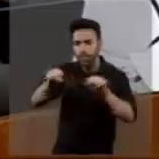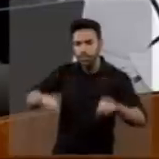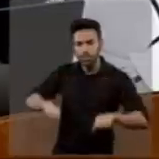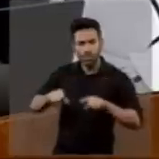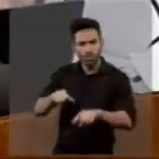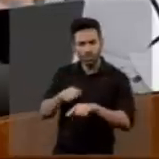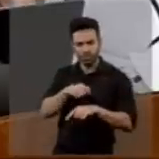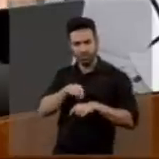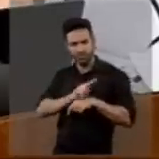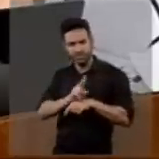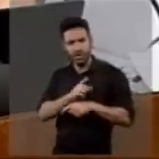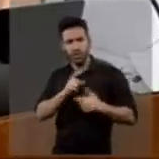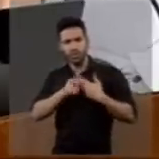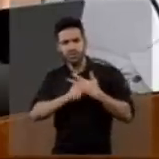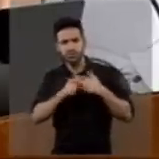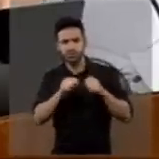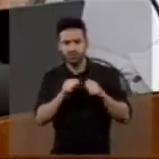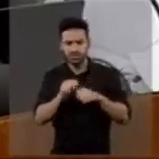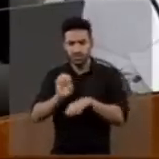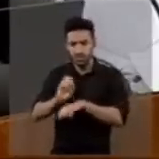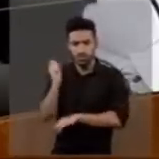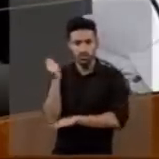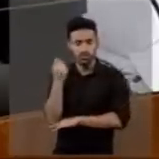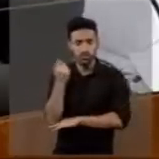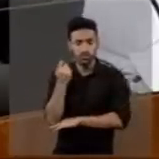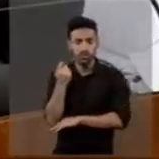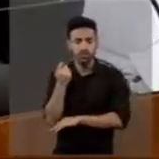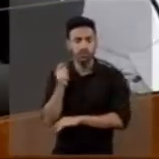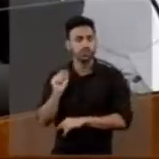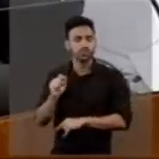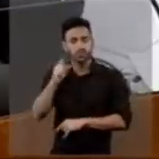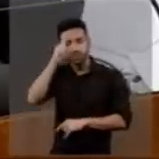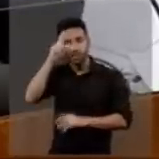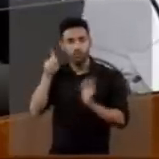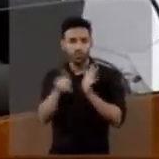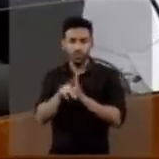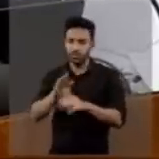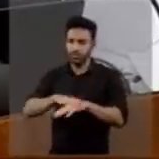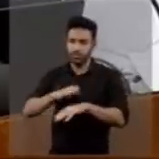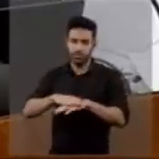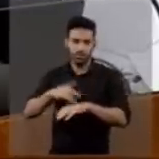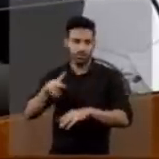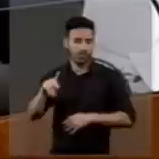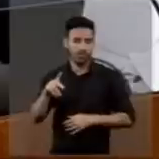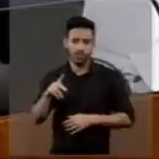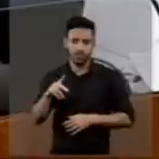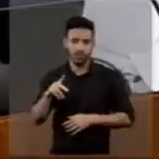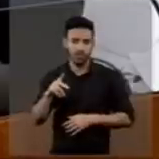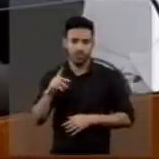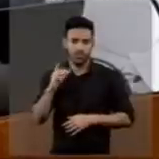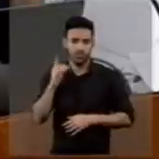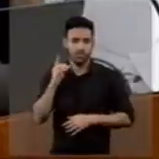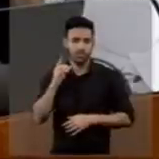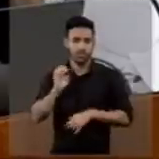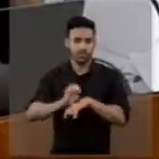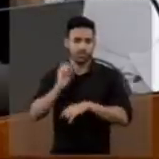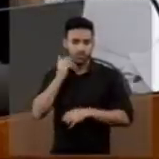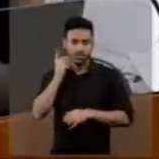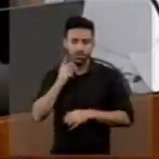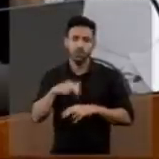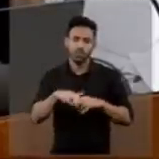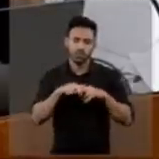fiscalização do Poder Executivo do Rio Grande do Sul por iniciativa do próprio Parlamento Estadual. Com essas duas